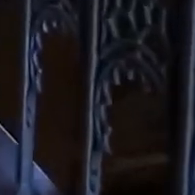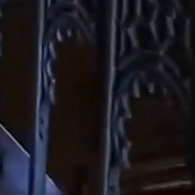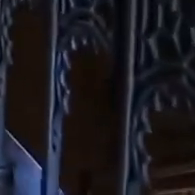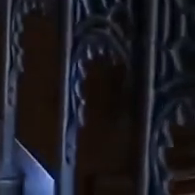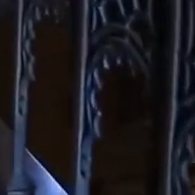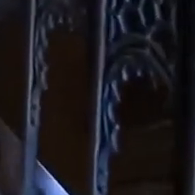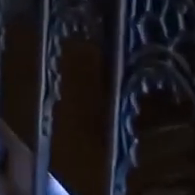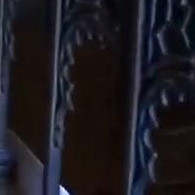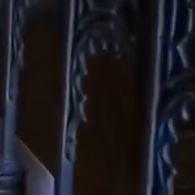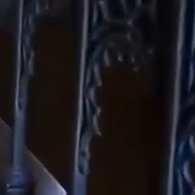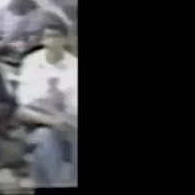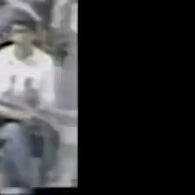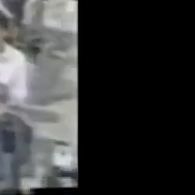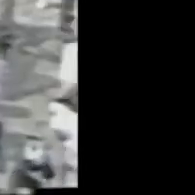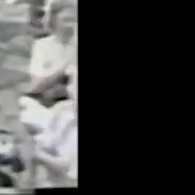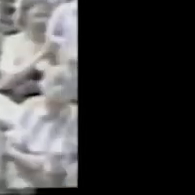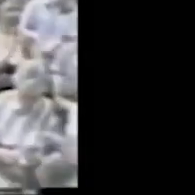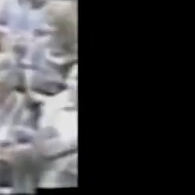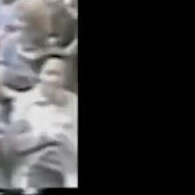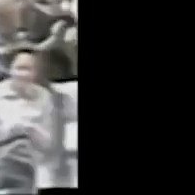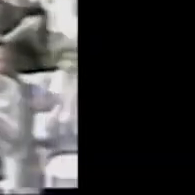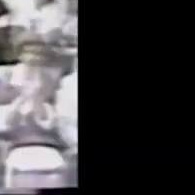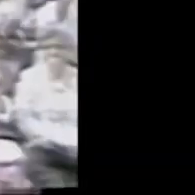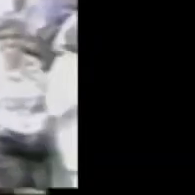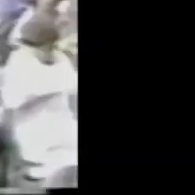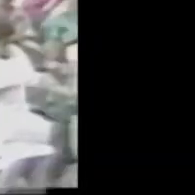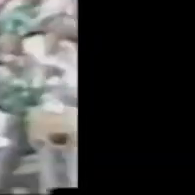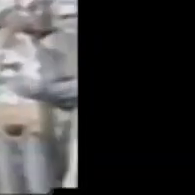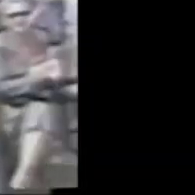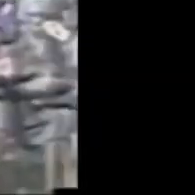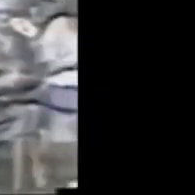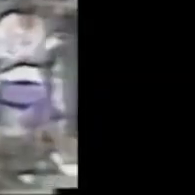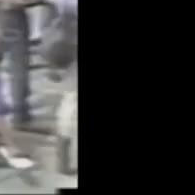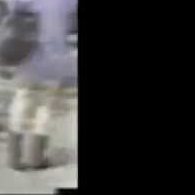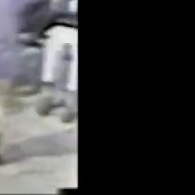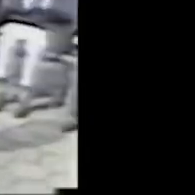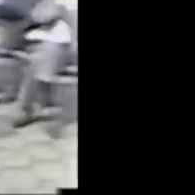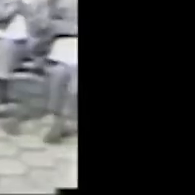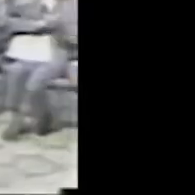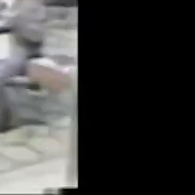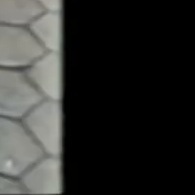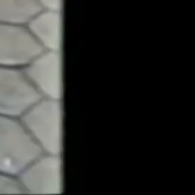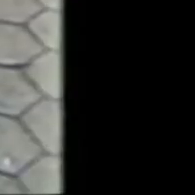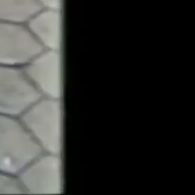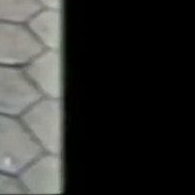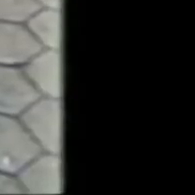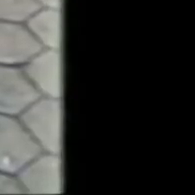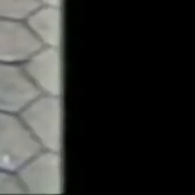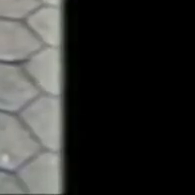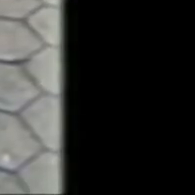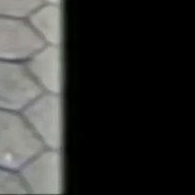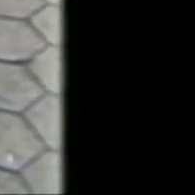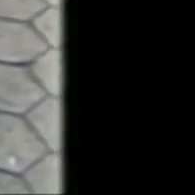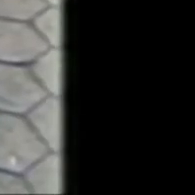abraço que acolheu de volta em suas escadarias os cientistas caçados pela